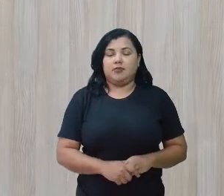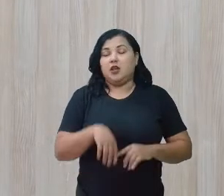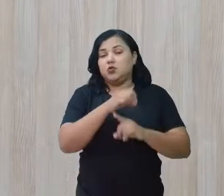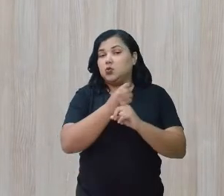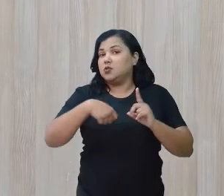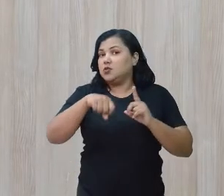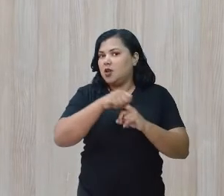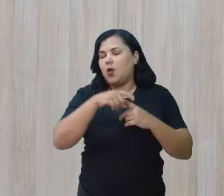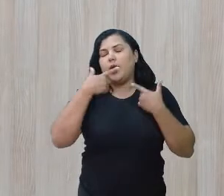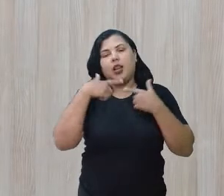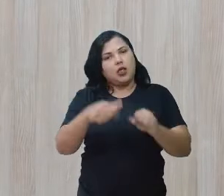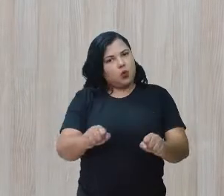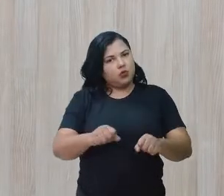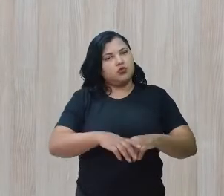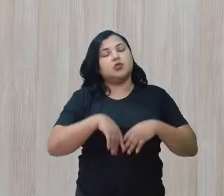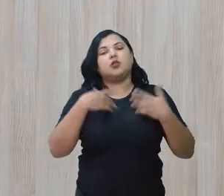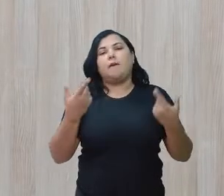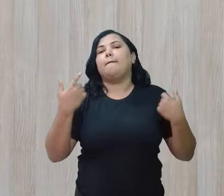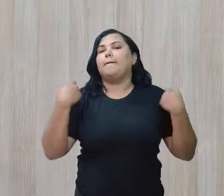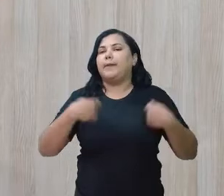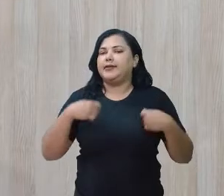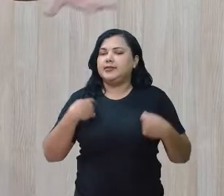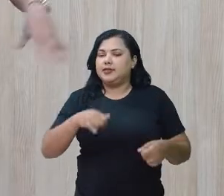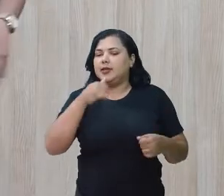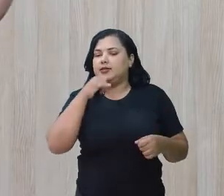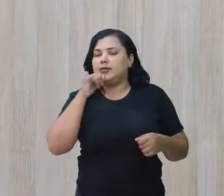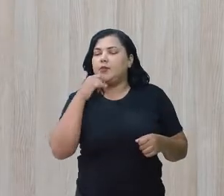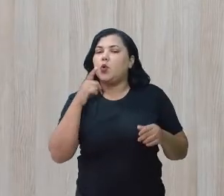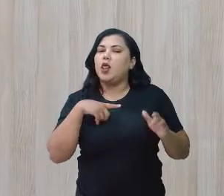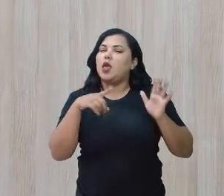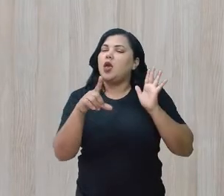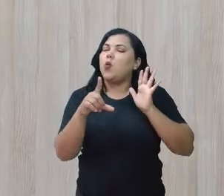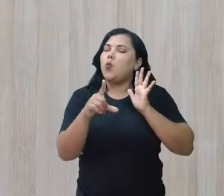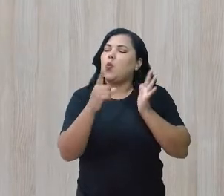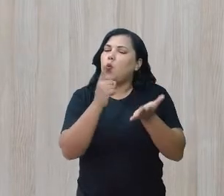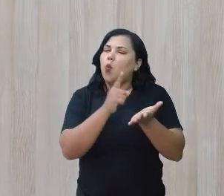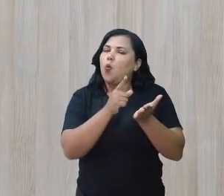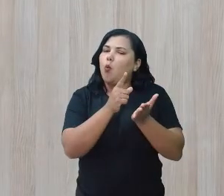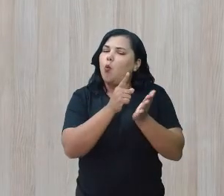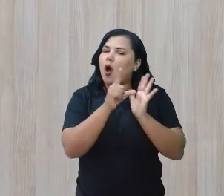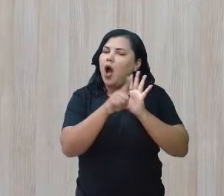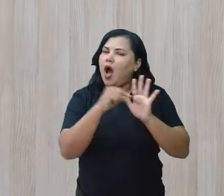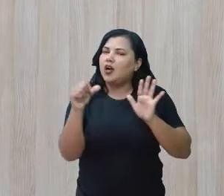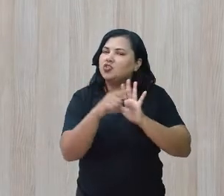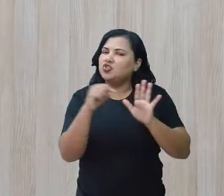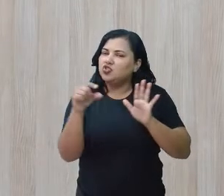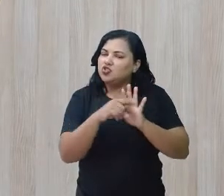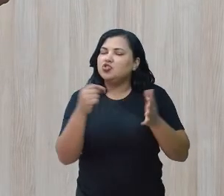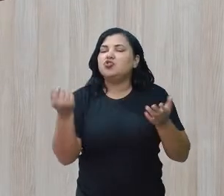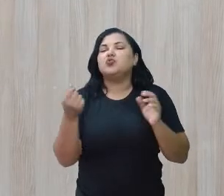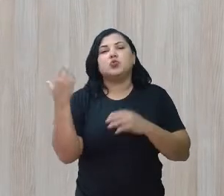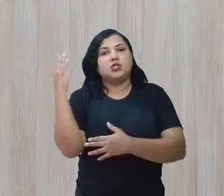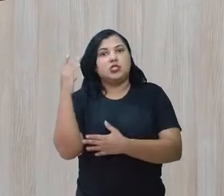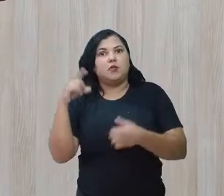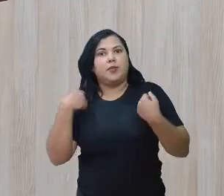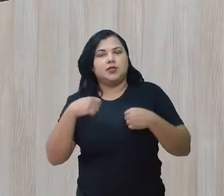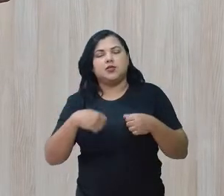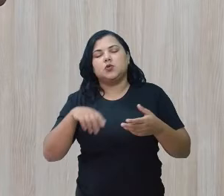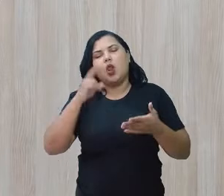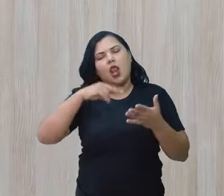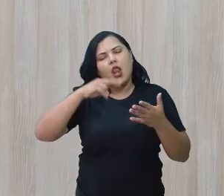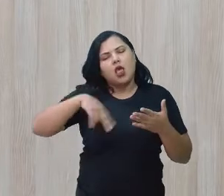e também linguístico. Então, eu preciso ler um artigo científico, eu preciso ler um texto historiográfico, eu